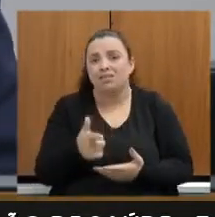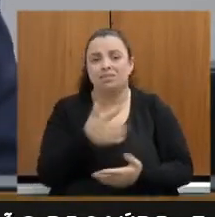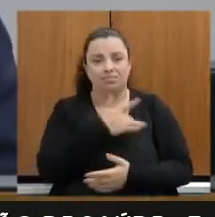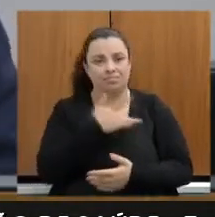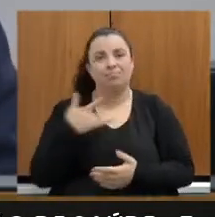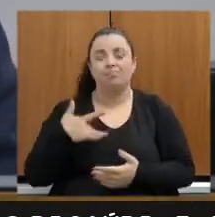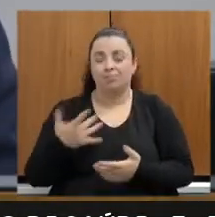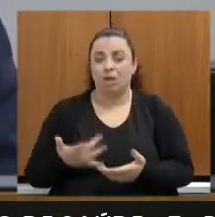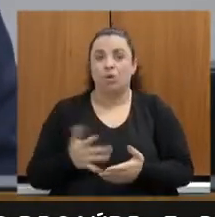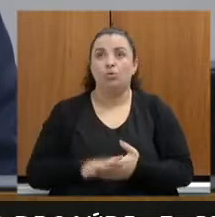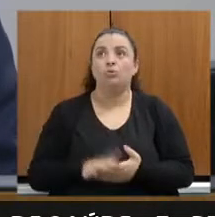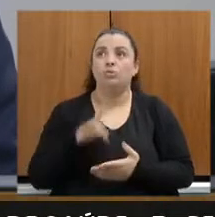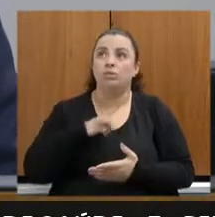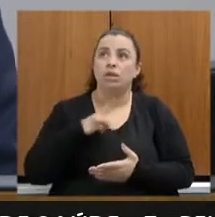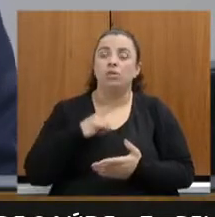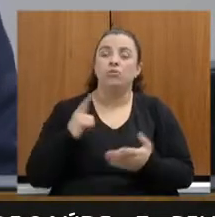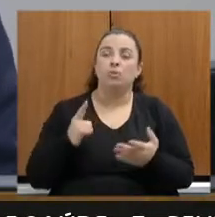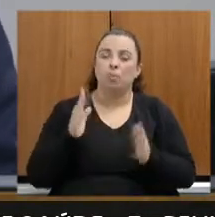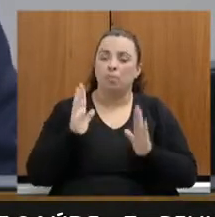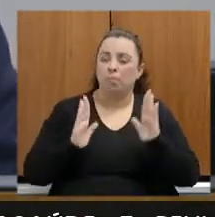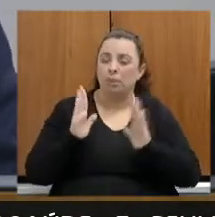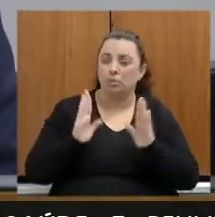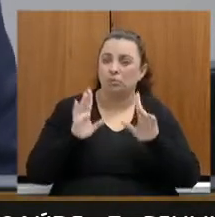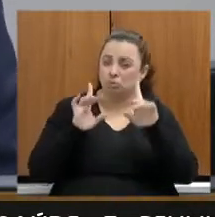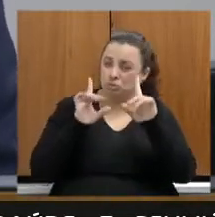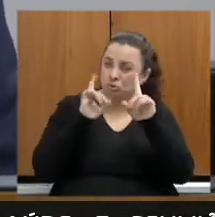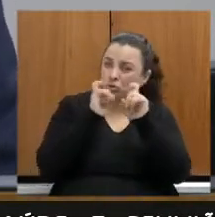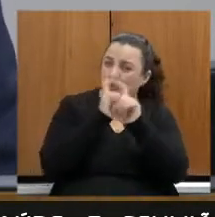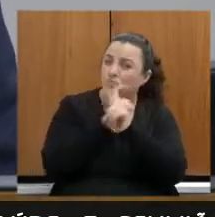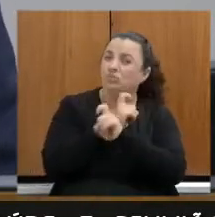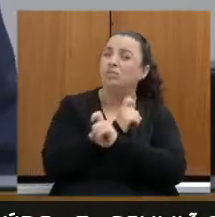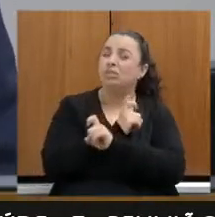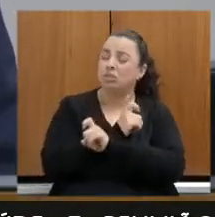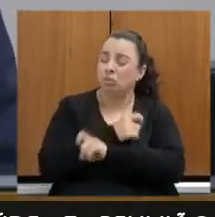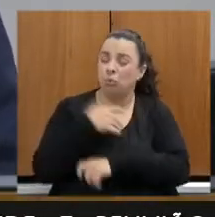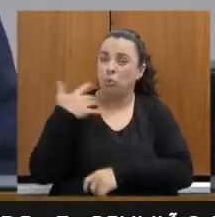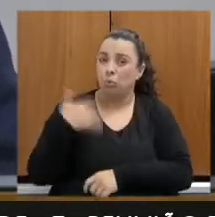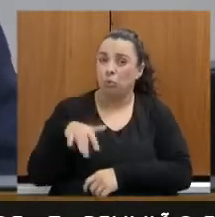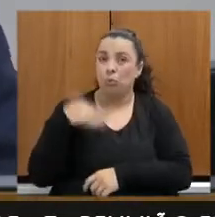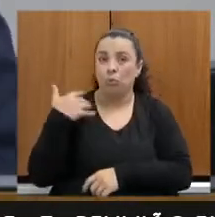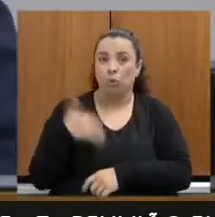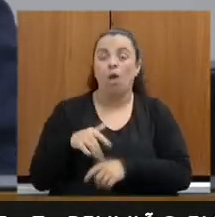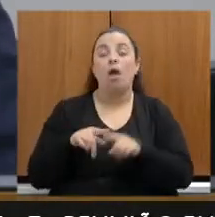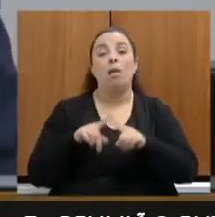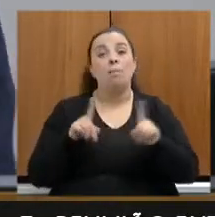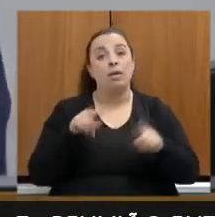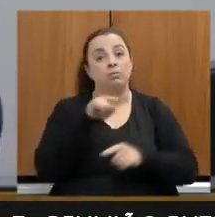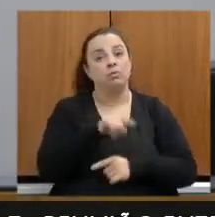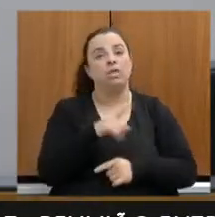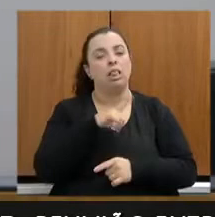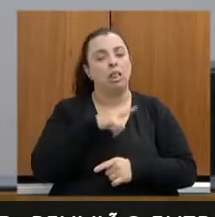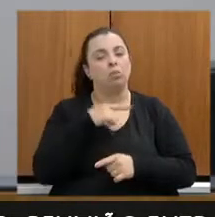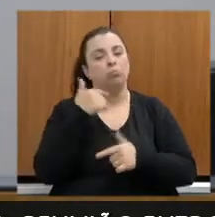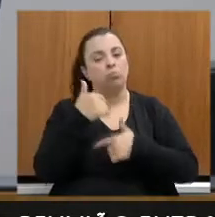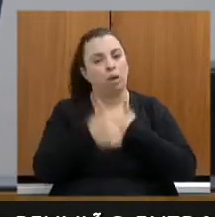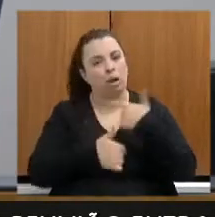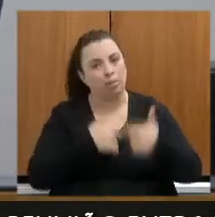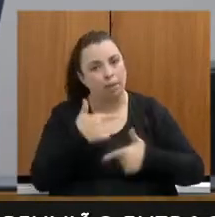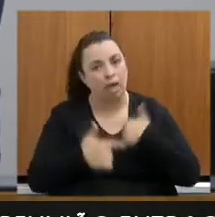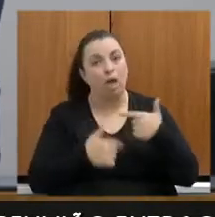aí um período negro um período difícil e mas o senhor tem procurado com a sua equipe